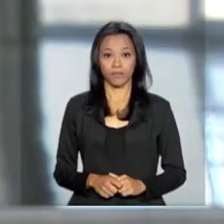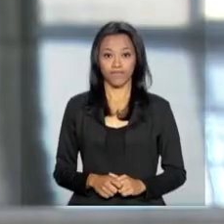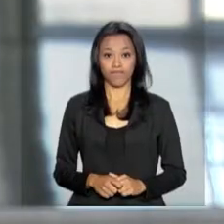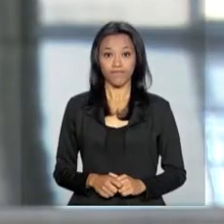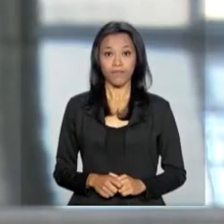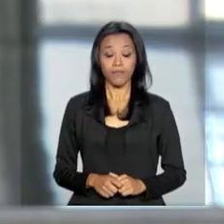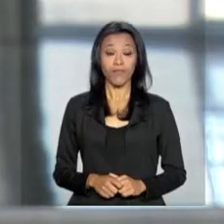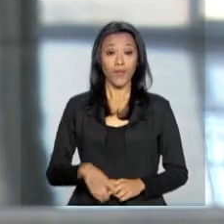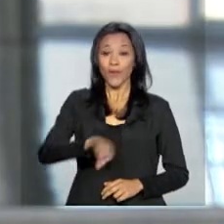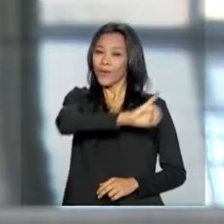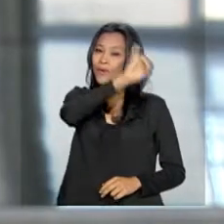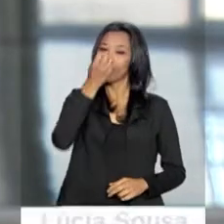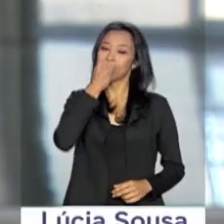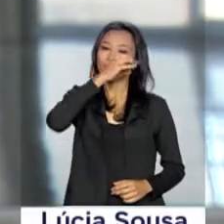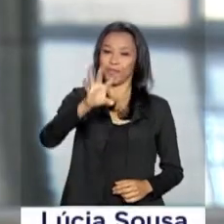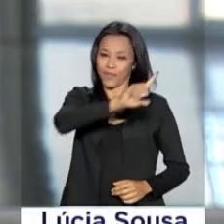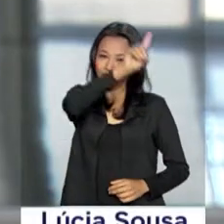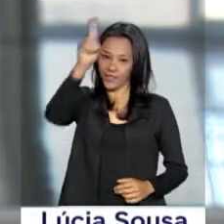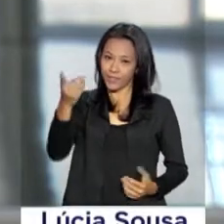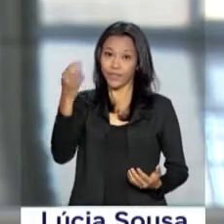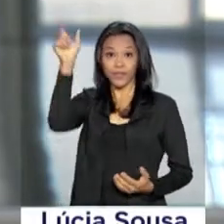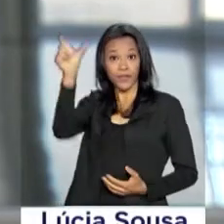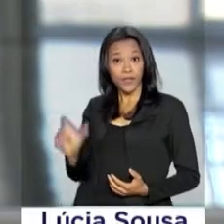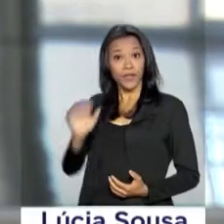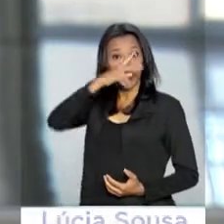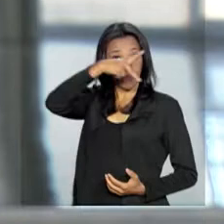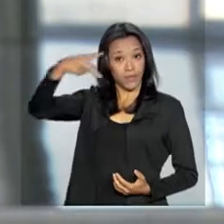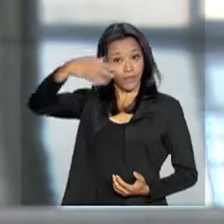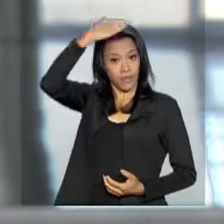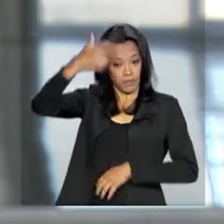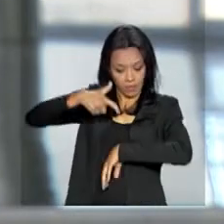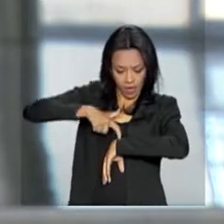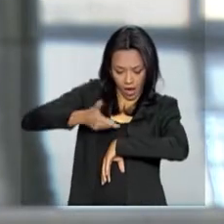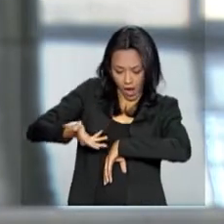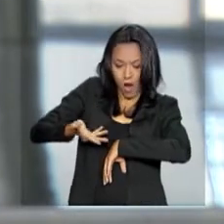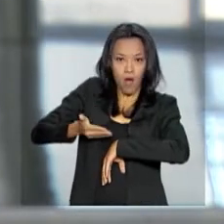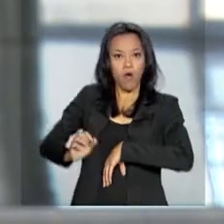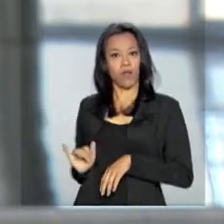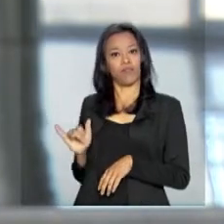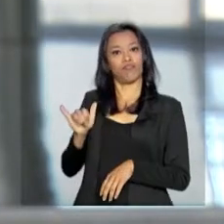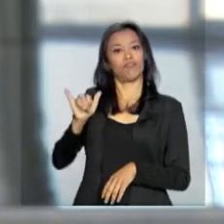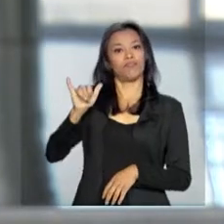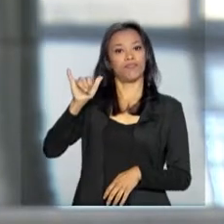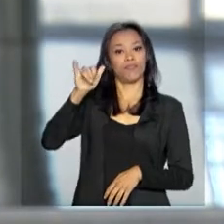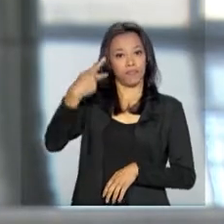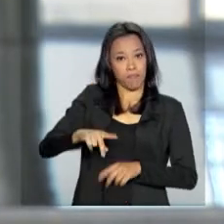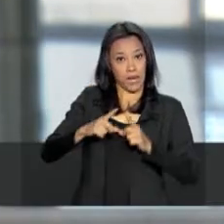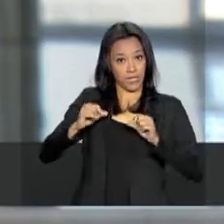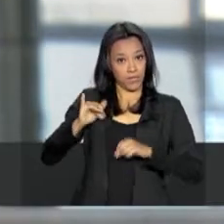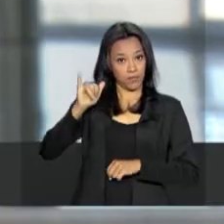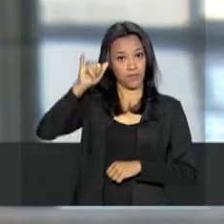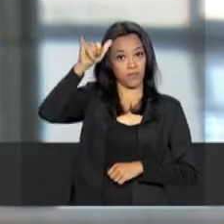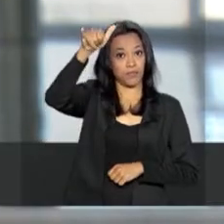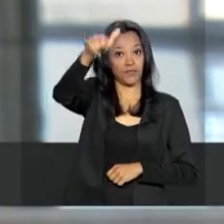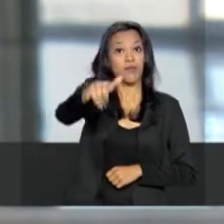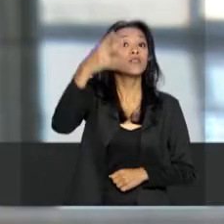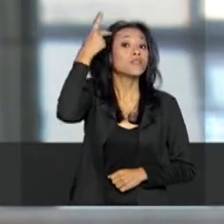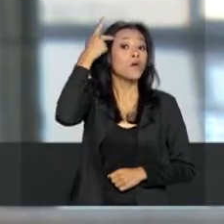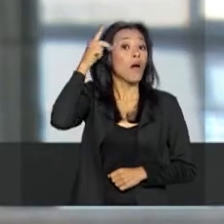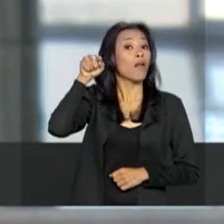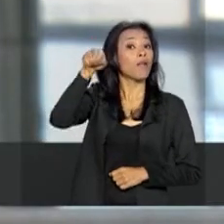olá bom dia o presidente michel temer embarca neste momento na base aérea de brasília rumo a são paulo onde